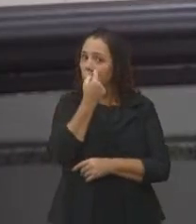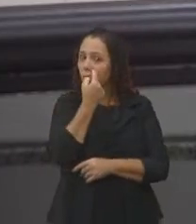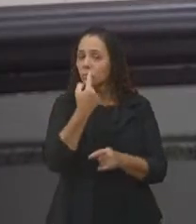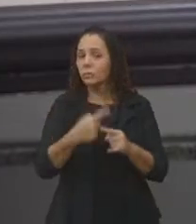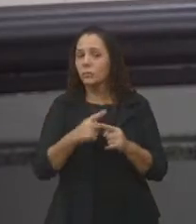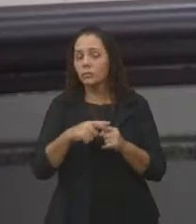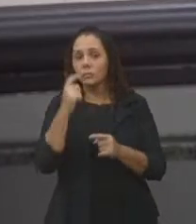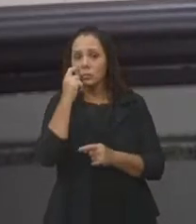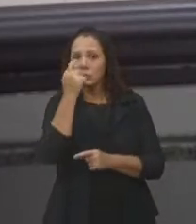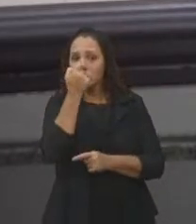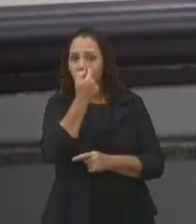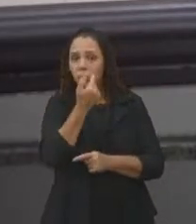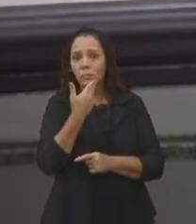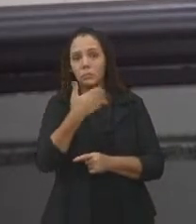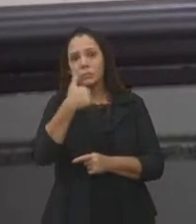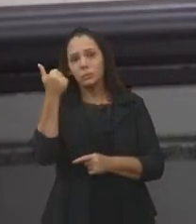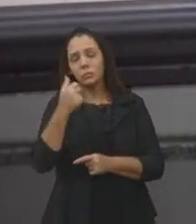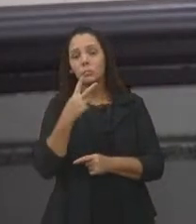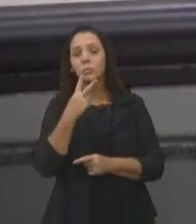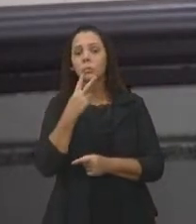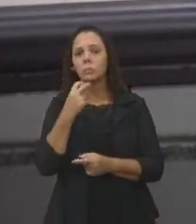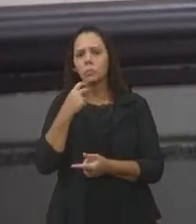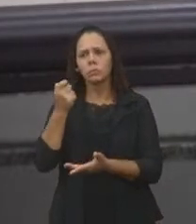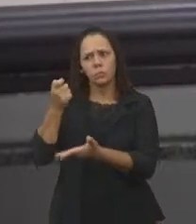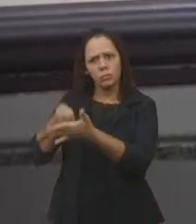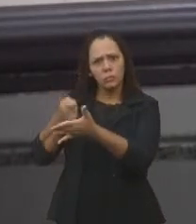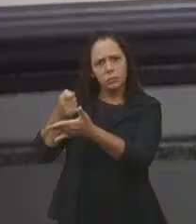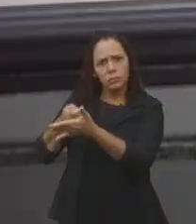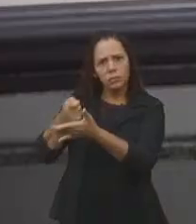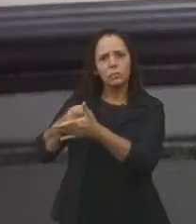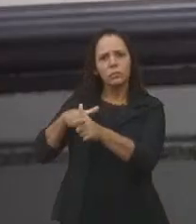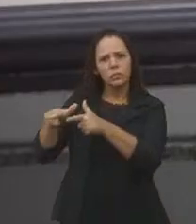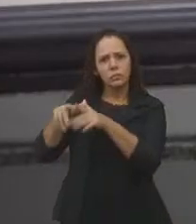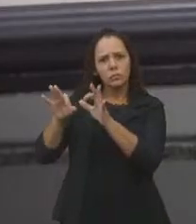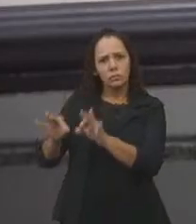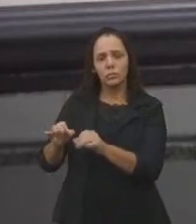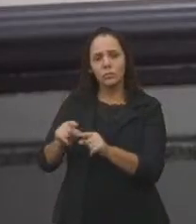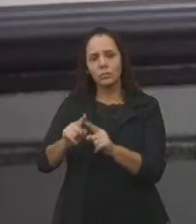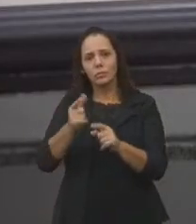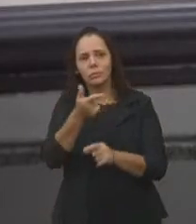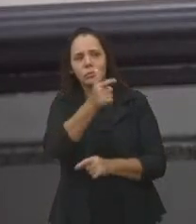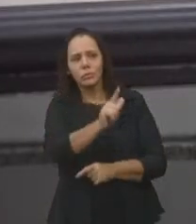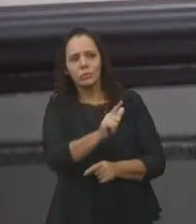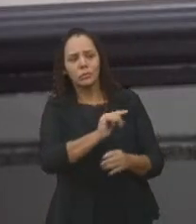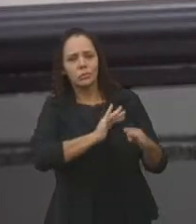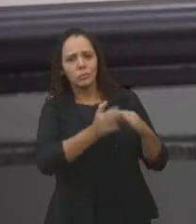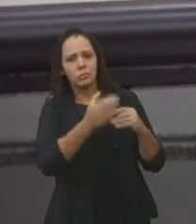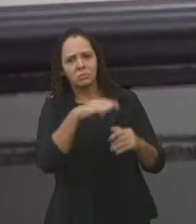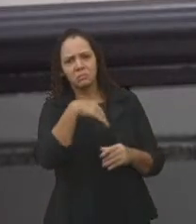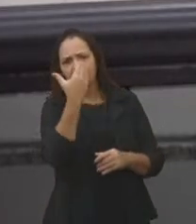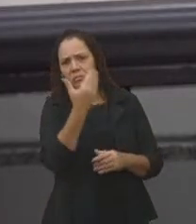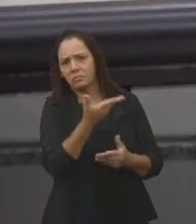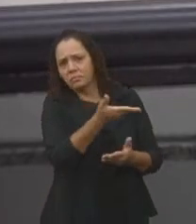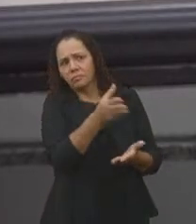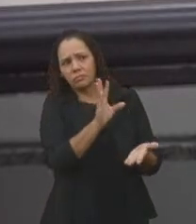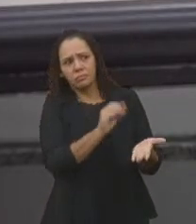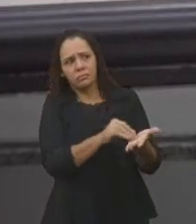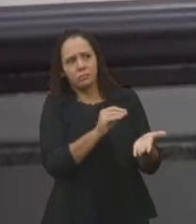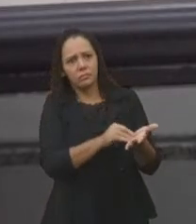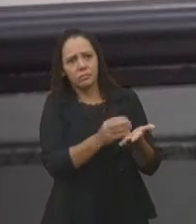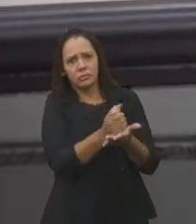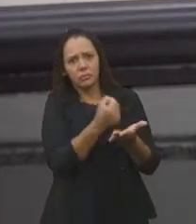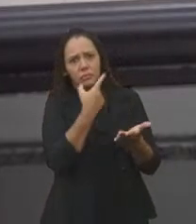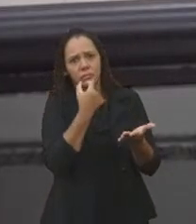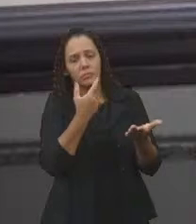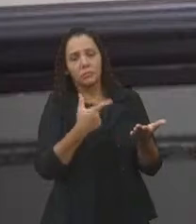O Paraíso, coitado, nem de pirona encontra, precisa tomar. Pra você ver, e tem um vereador lá. E